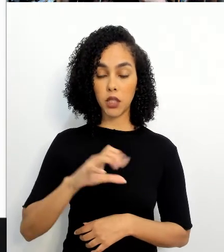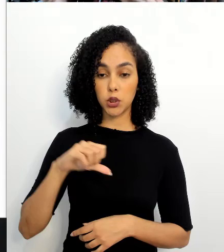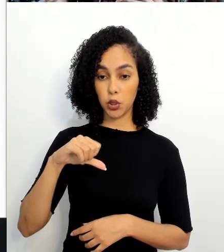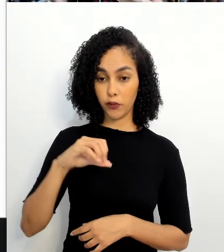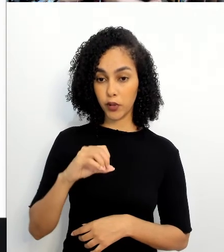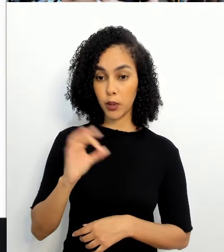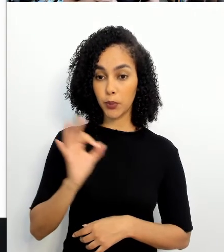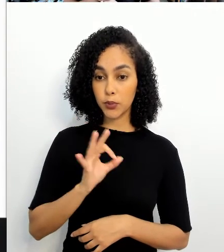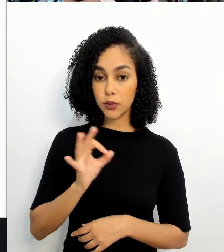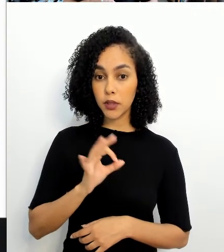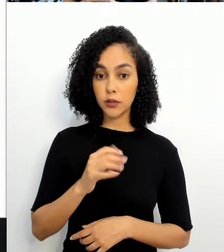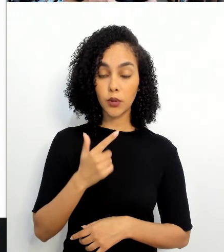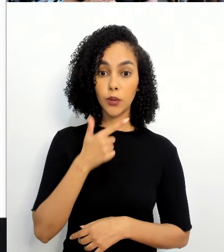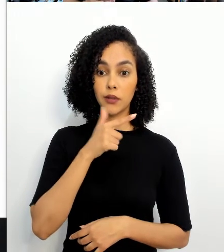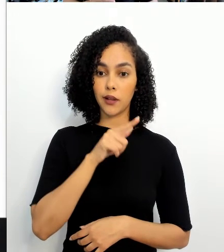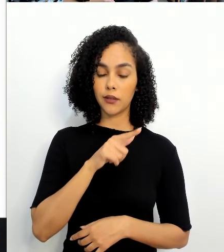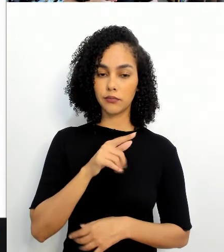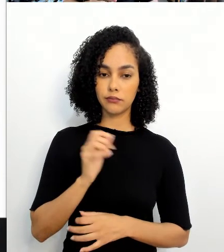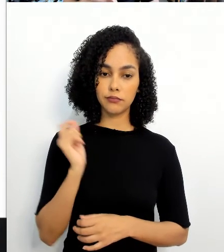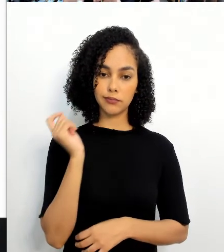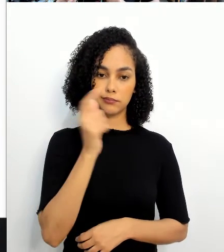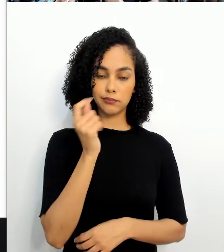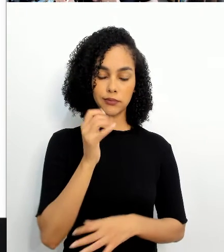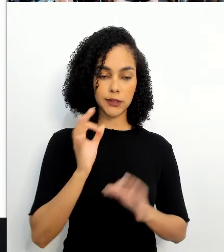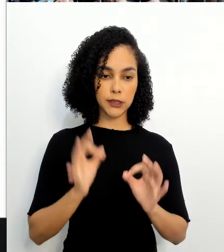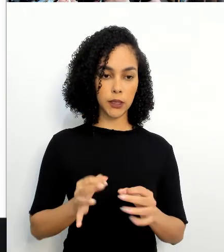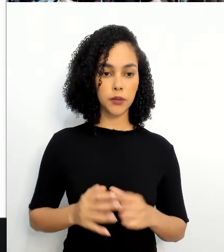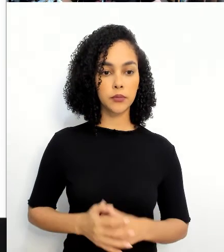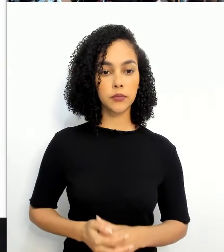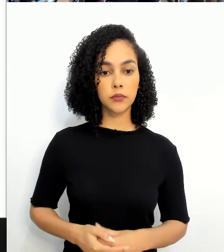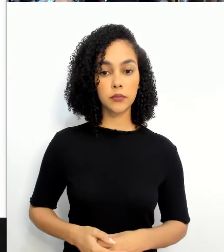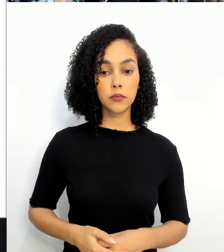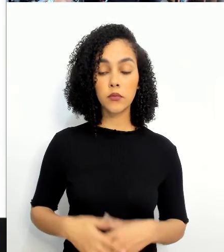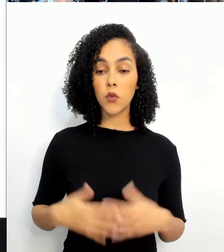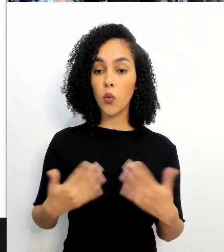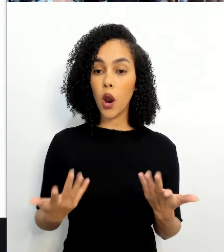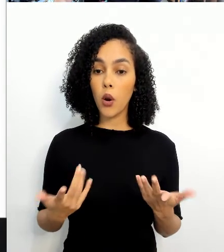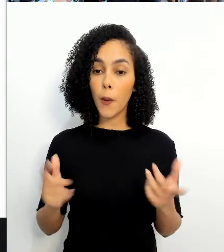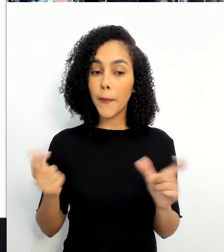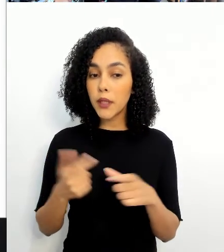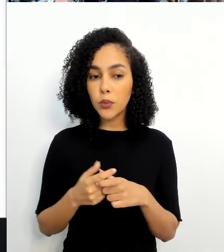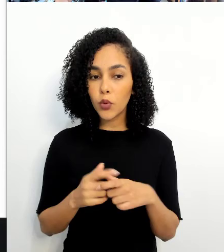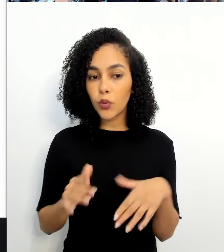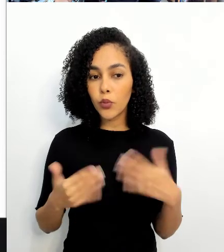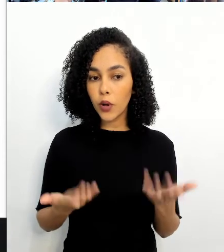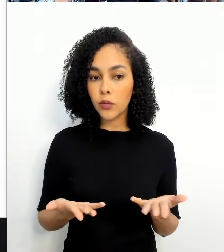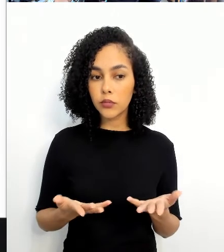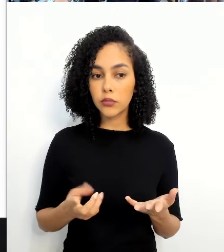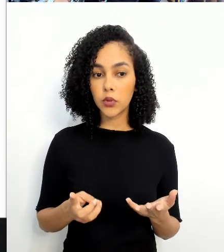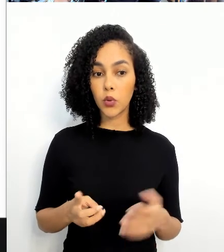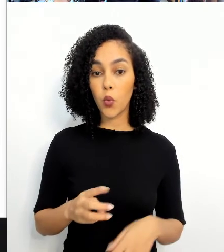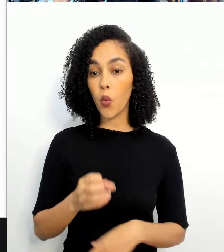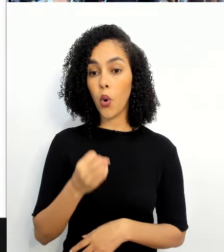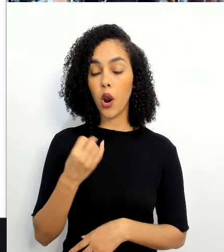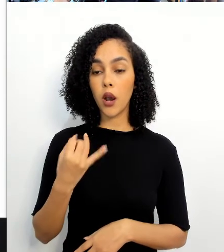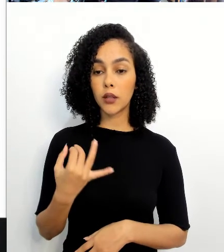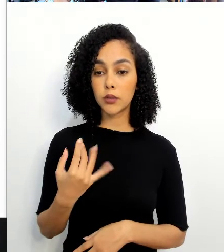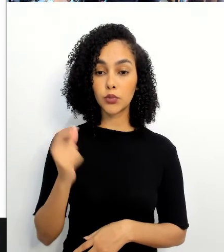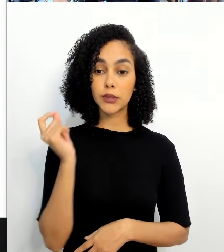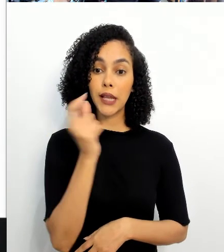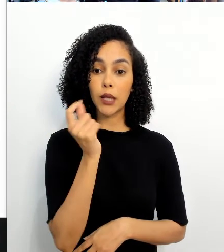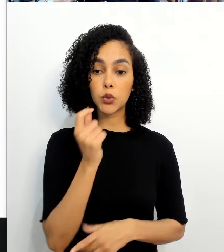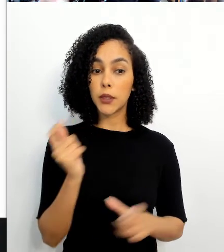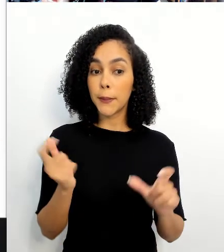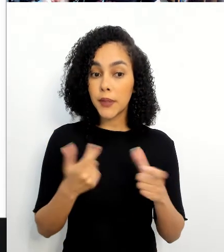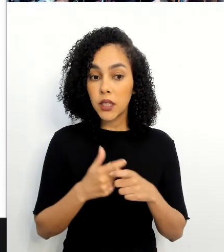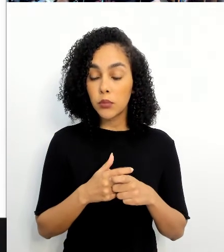de acertar, de pontuar em uma rodada. Mas ele quer o valor mínimo na questão, né? A quantidade mínima de